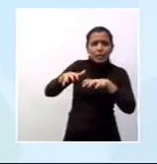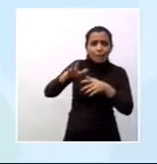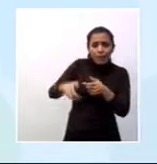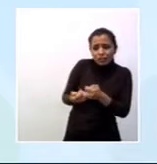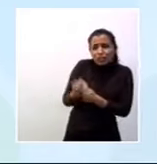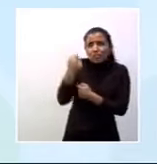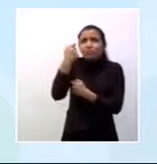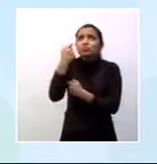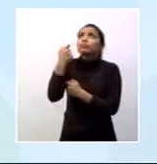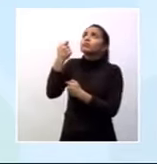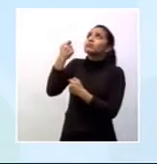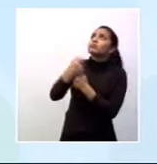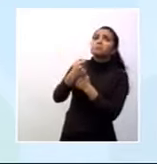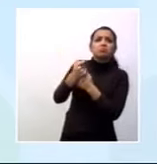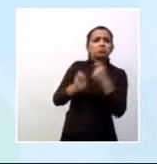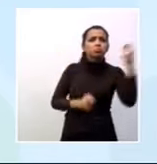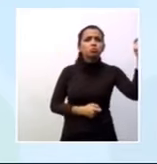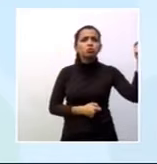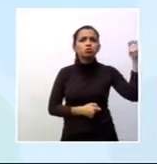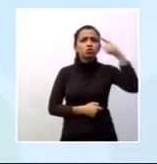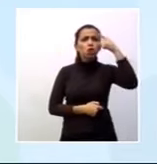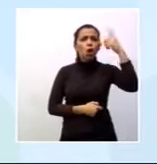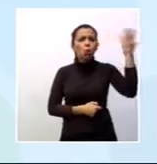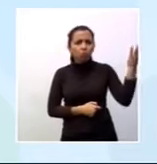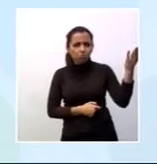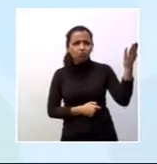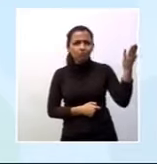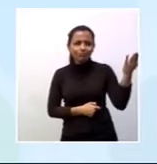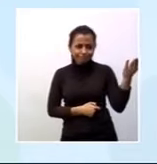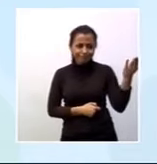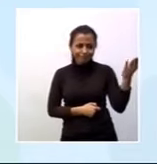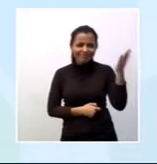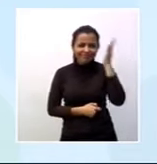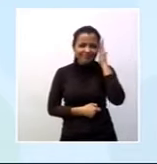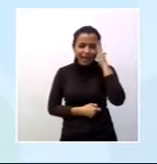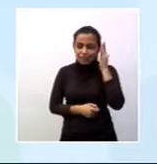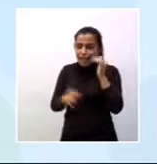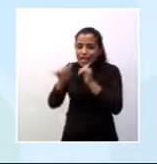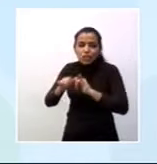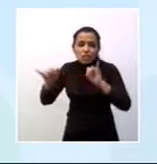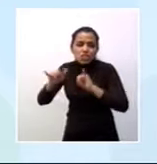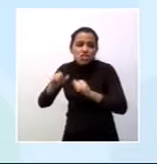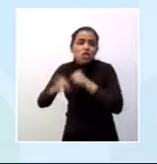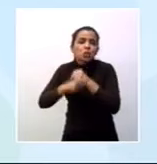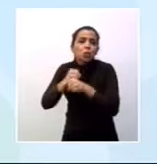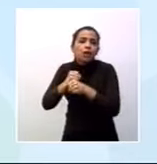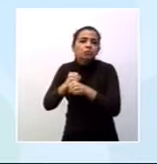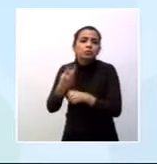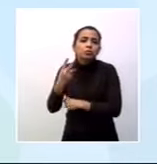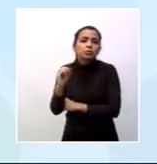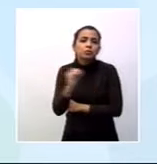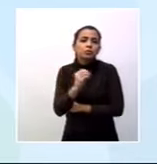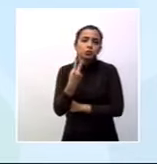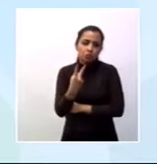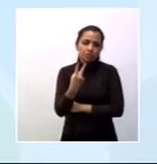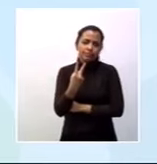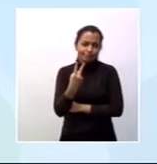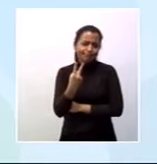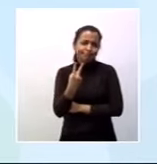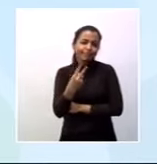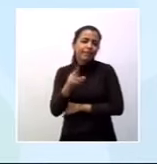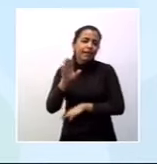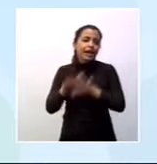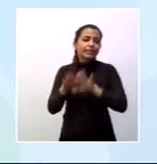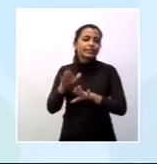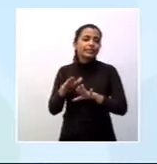e amanhã faz um sol aí quando você ver a notícia é de 2002 né ou coisas do tipo porque às